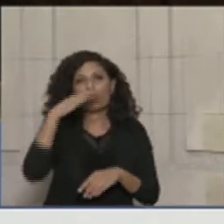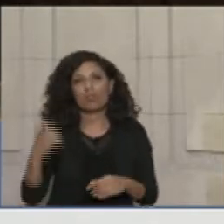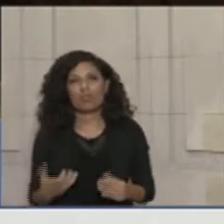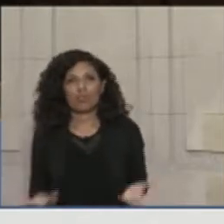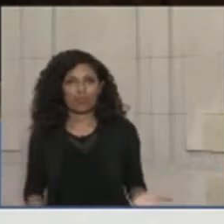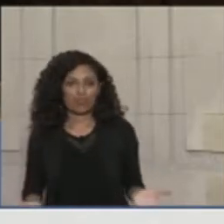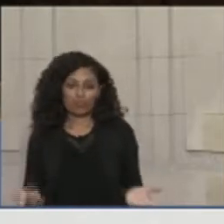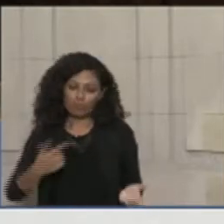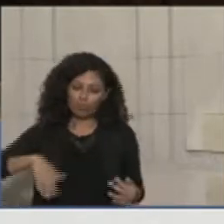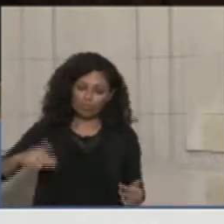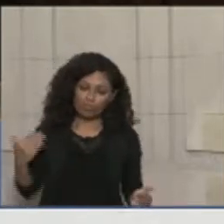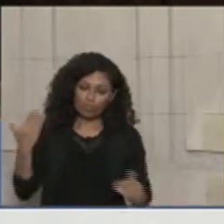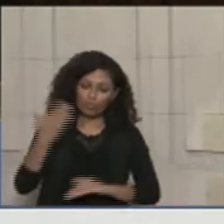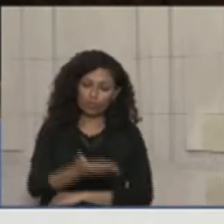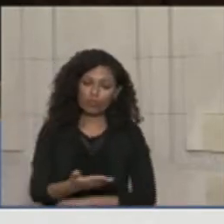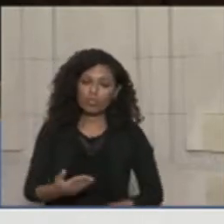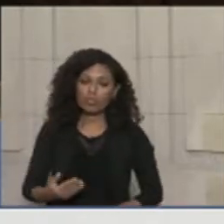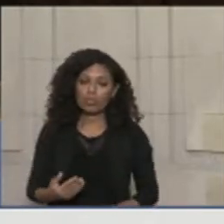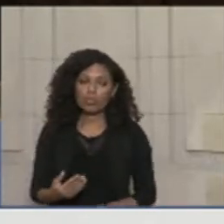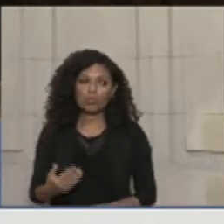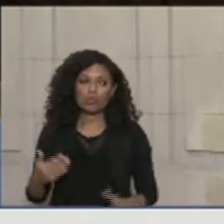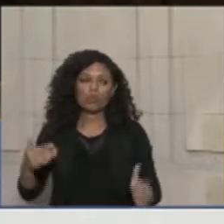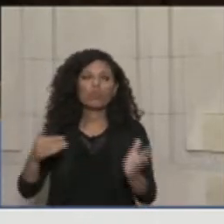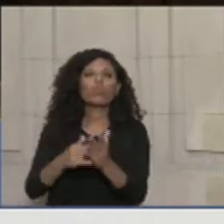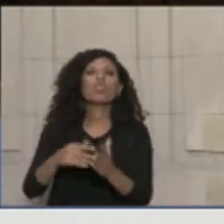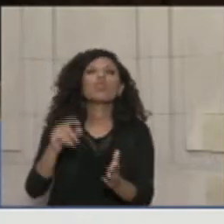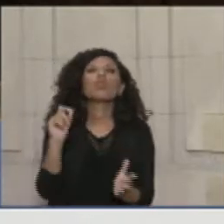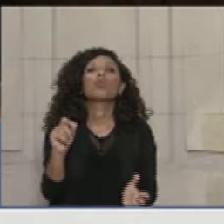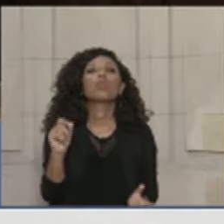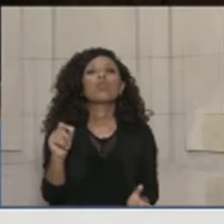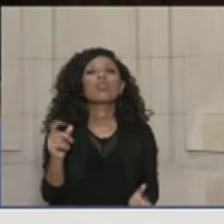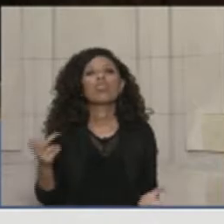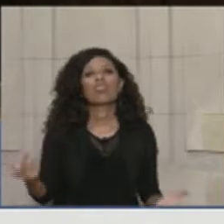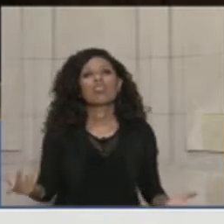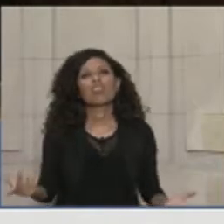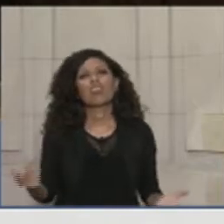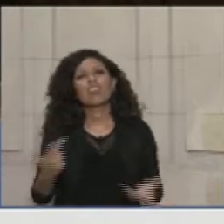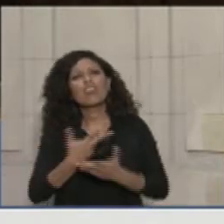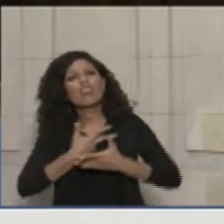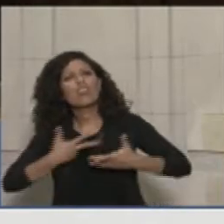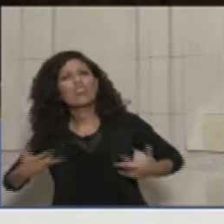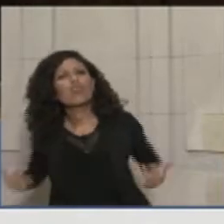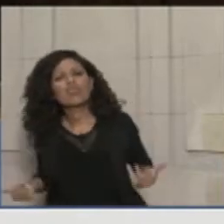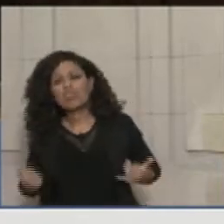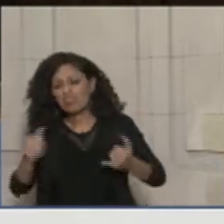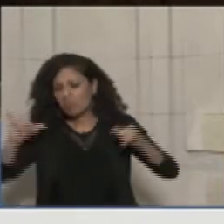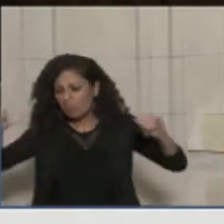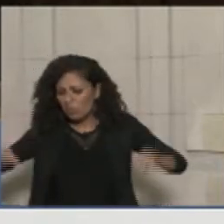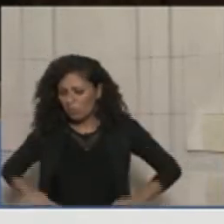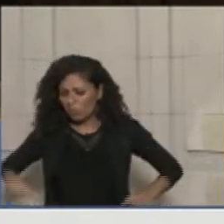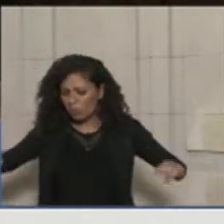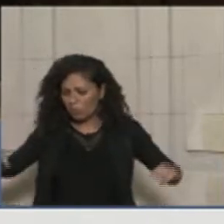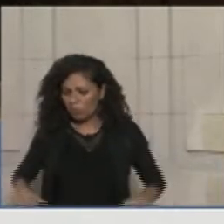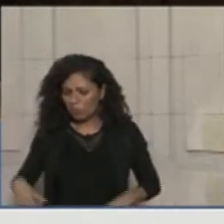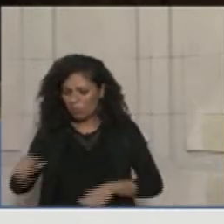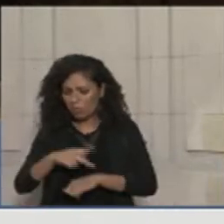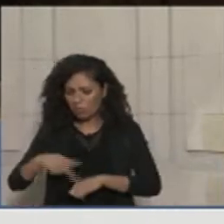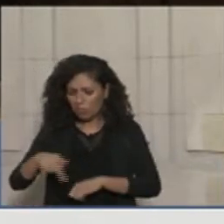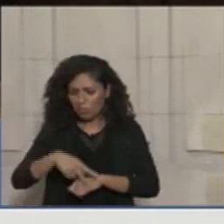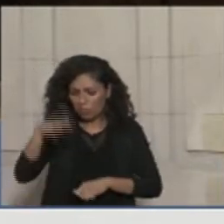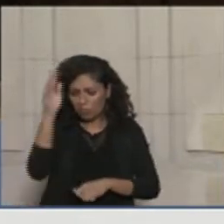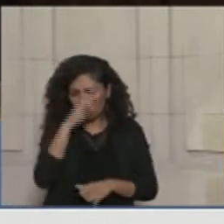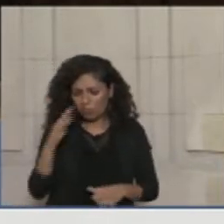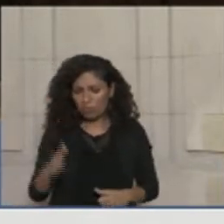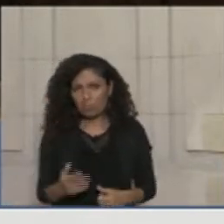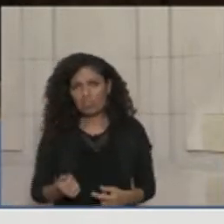focar numa questão tão dura para os brasileiros, que vão carregar ao longo